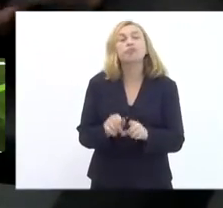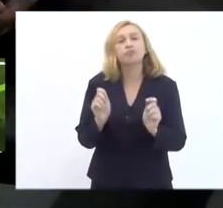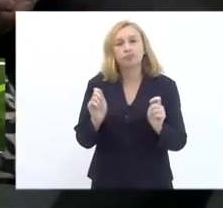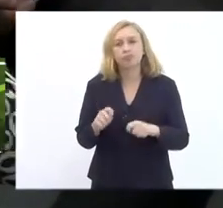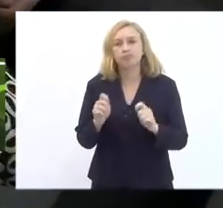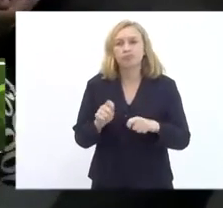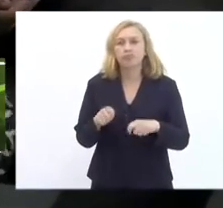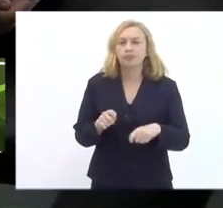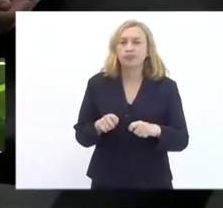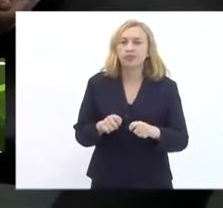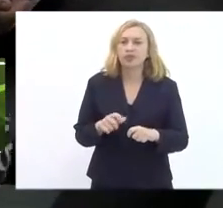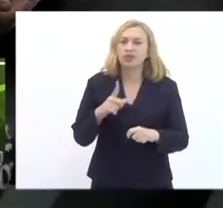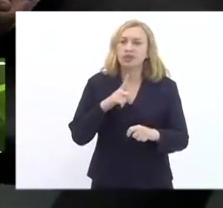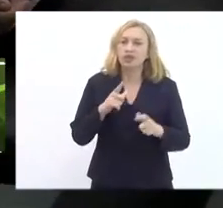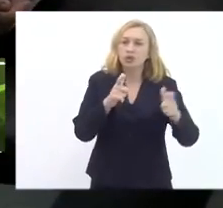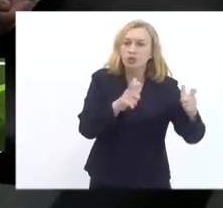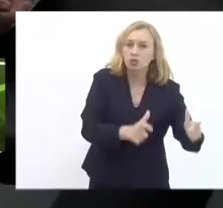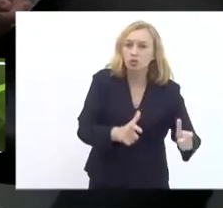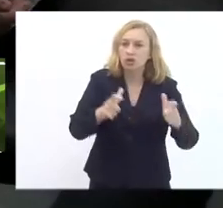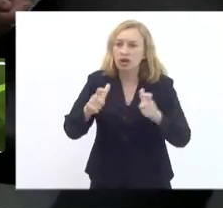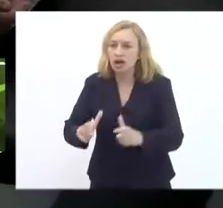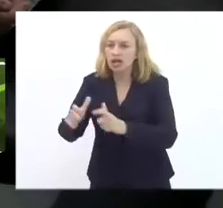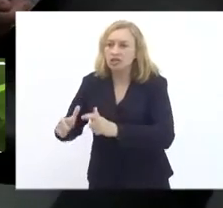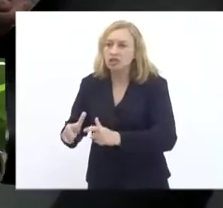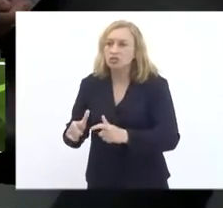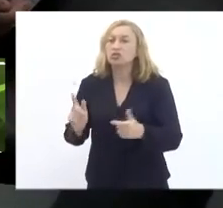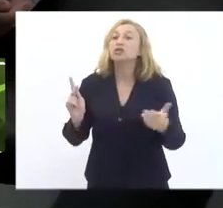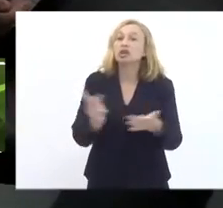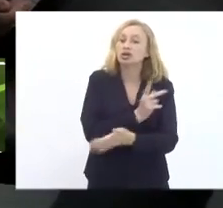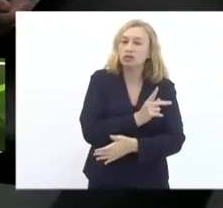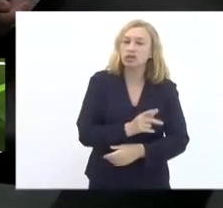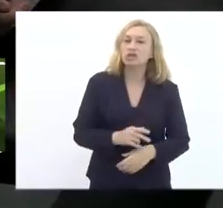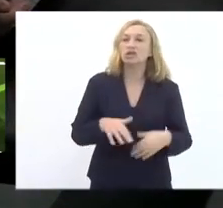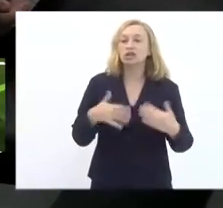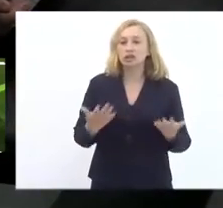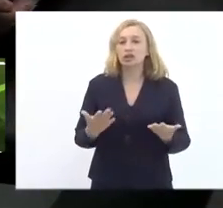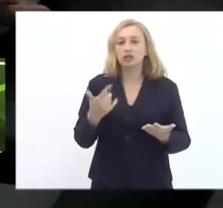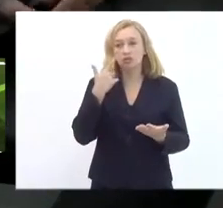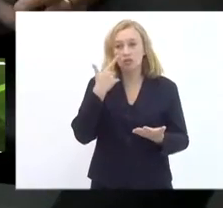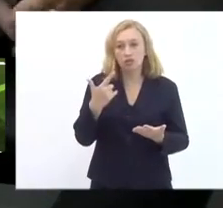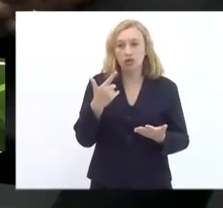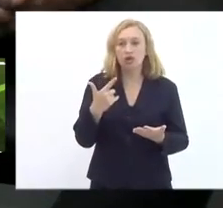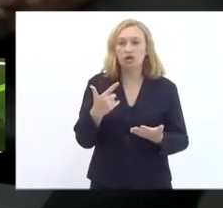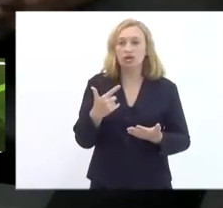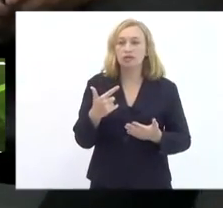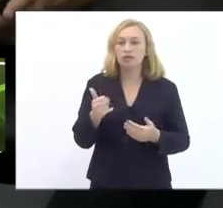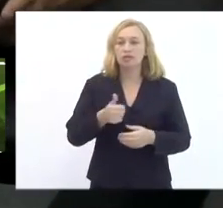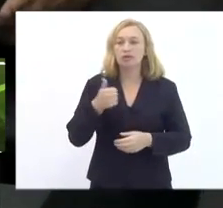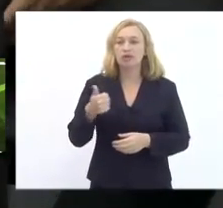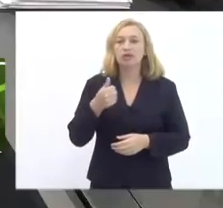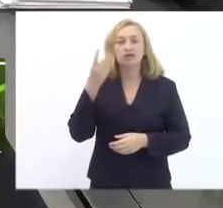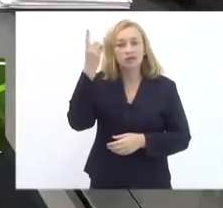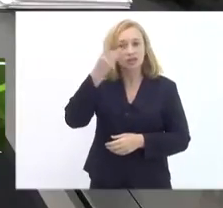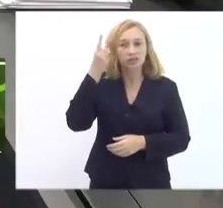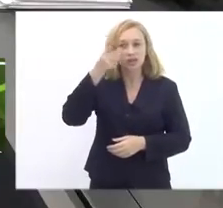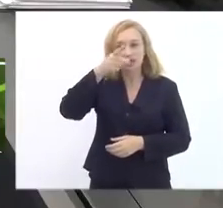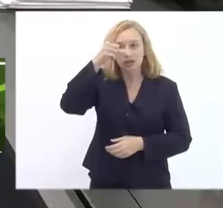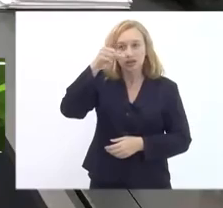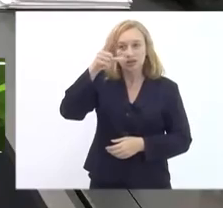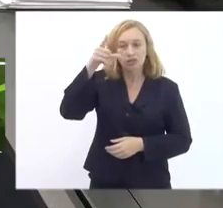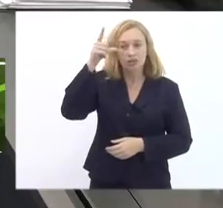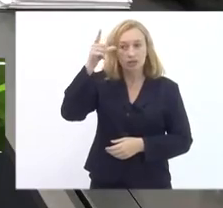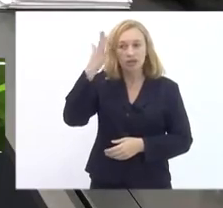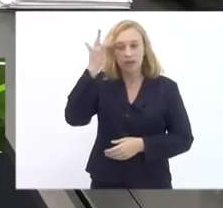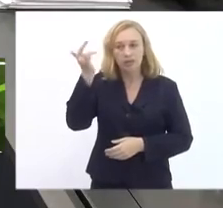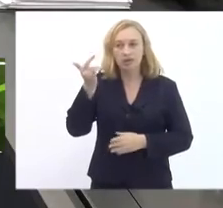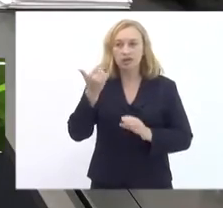até estabelecer território de como isso está acontecendo. Então, vou fazer o dever de casa, deputada Agucinha. Eu agradeço muito. E amanhã muito. Mesmo vou